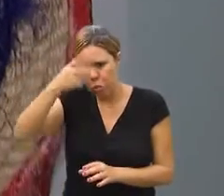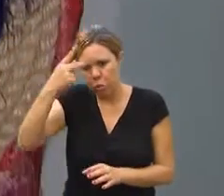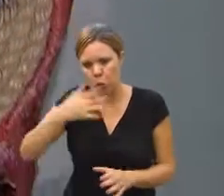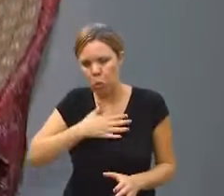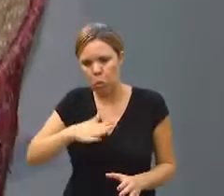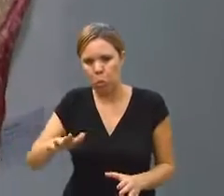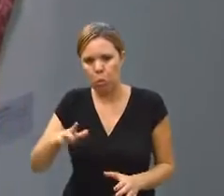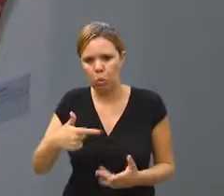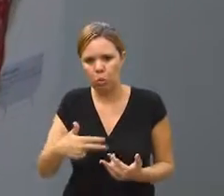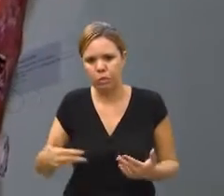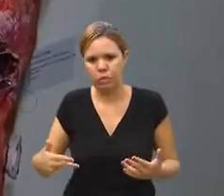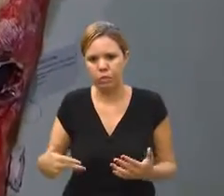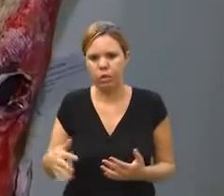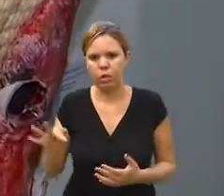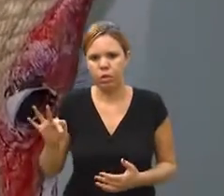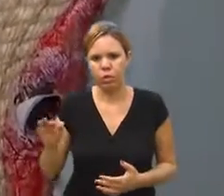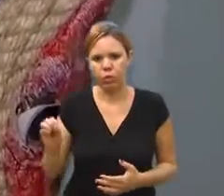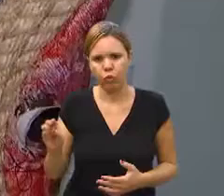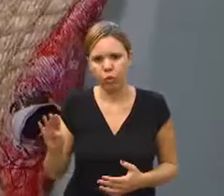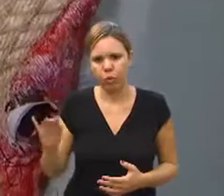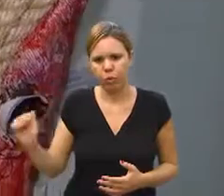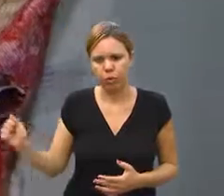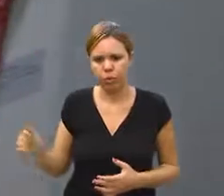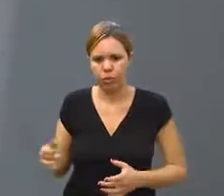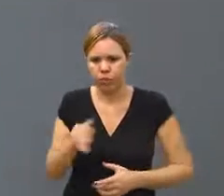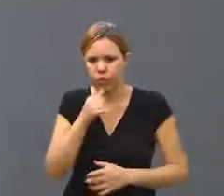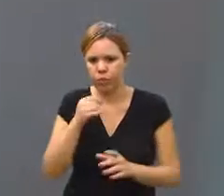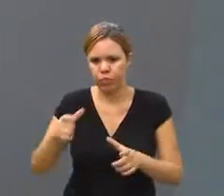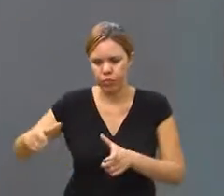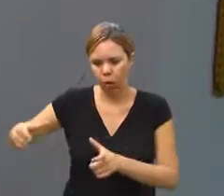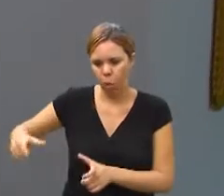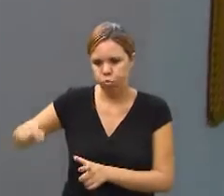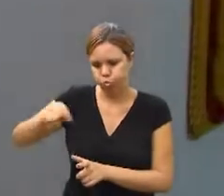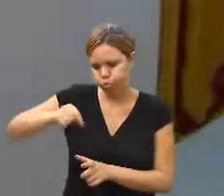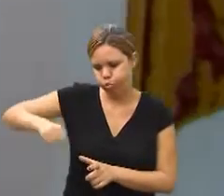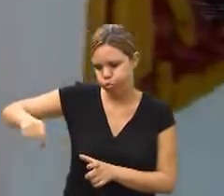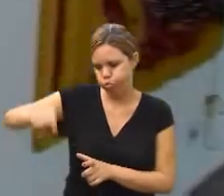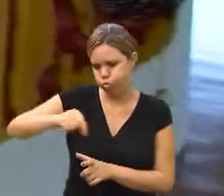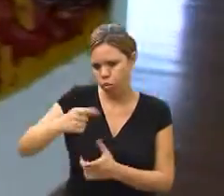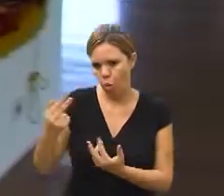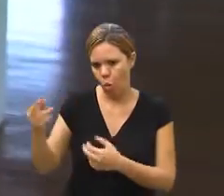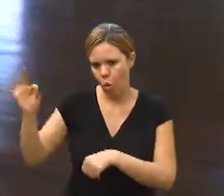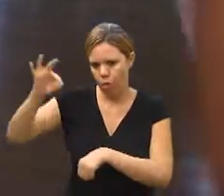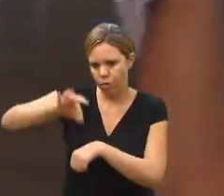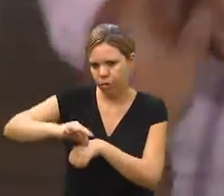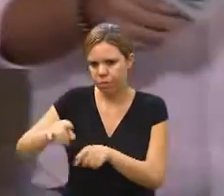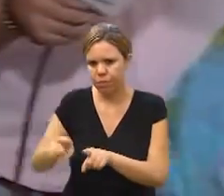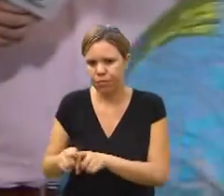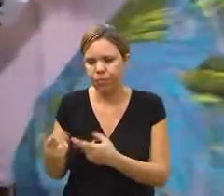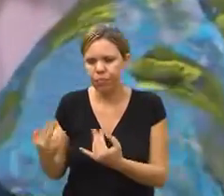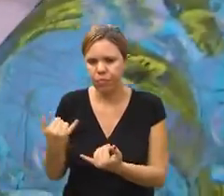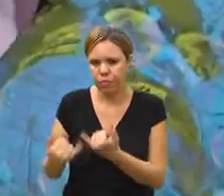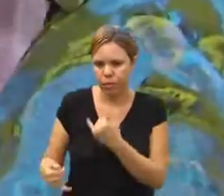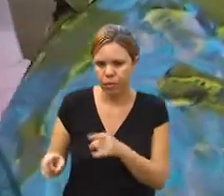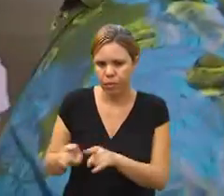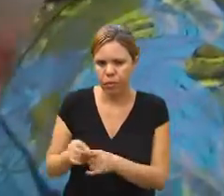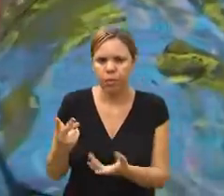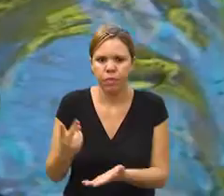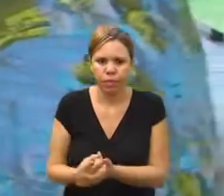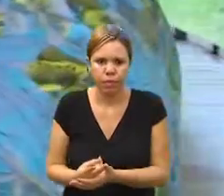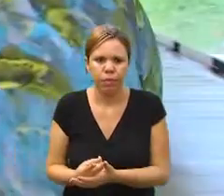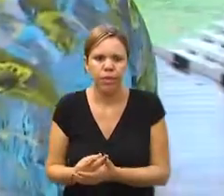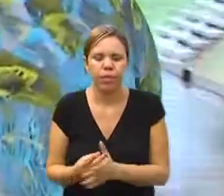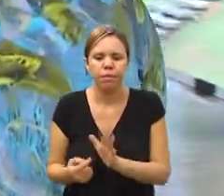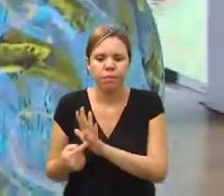aglomerados. Tanto essa obra quanto a próxima, Colmeia, são da mesma série, e algumas outras esculturas que estão lá são da mesma série, que